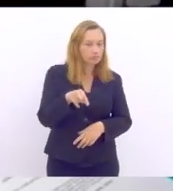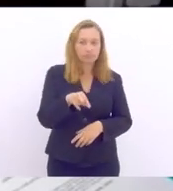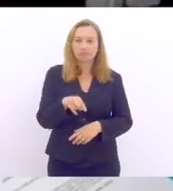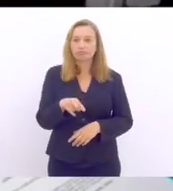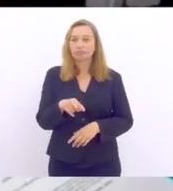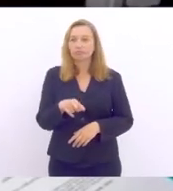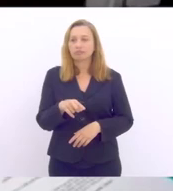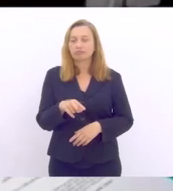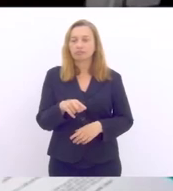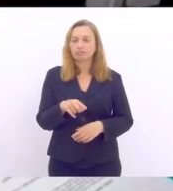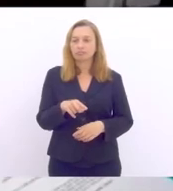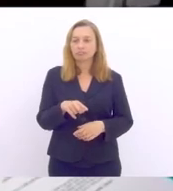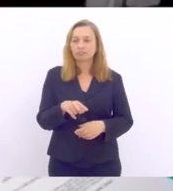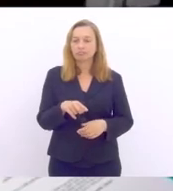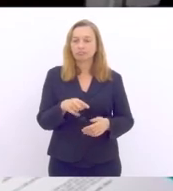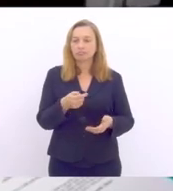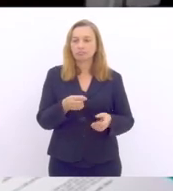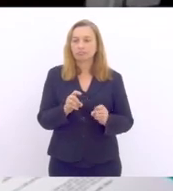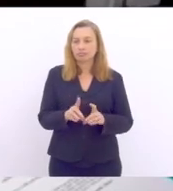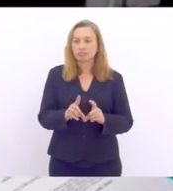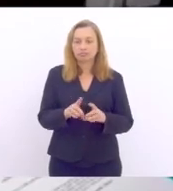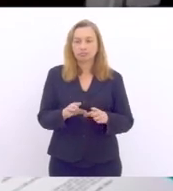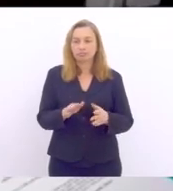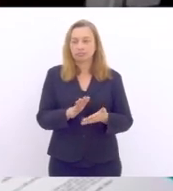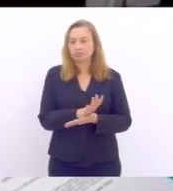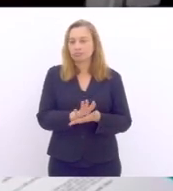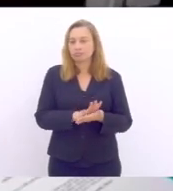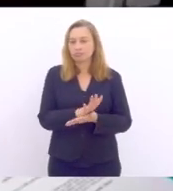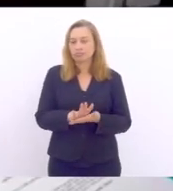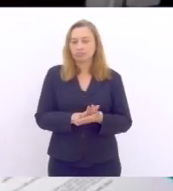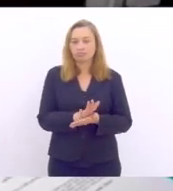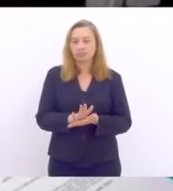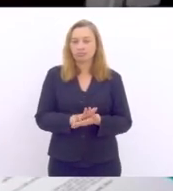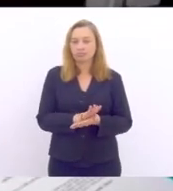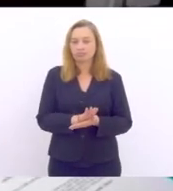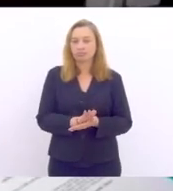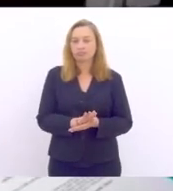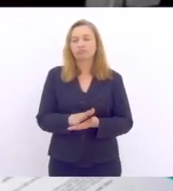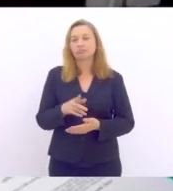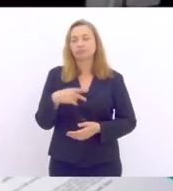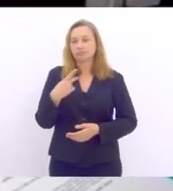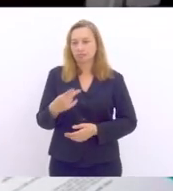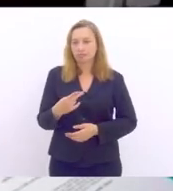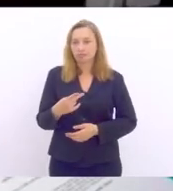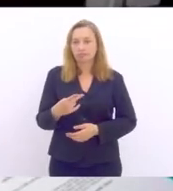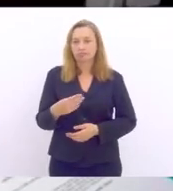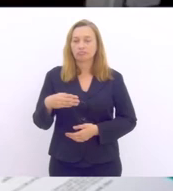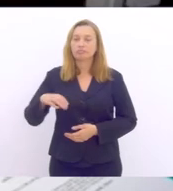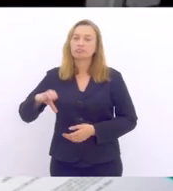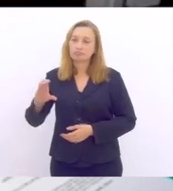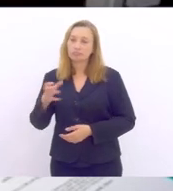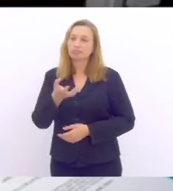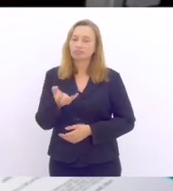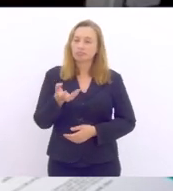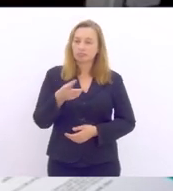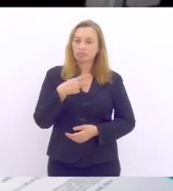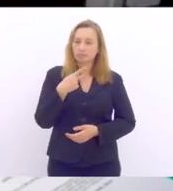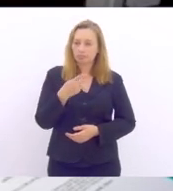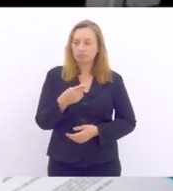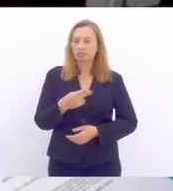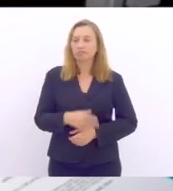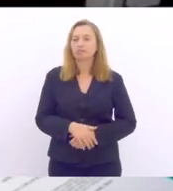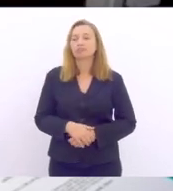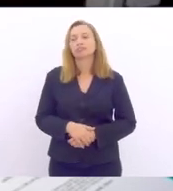sem restrições doutrinárias ou ideológicas, quaisquer que sejam. Essa é a minha manifestação, Mink, que eu queria fazer, Eliomar e Salema,